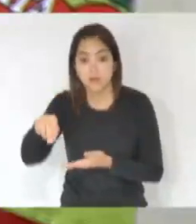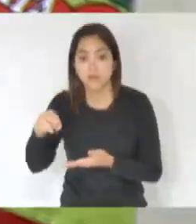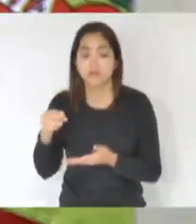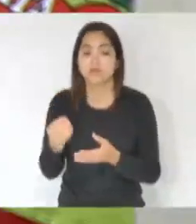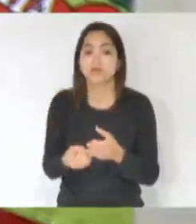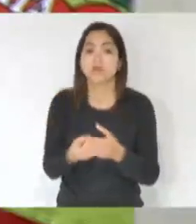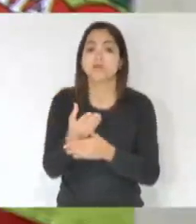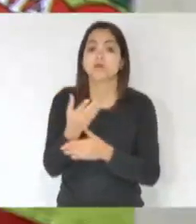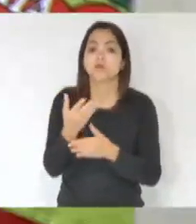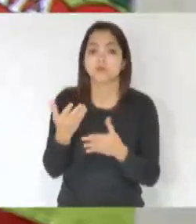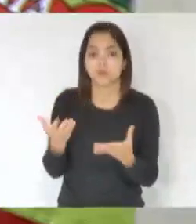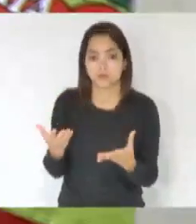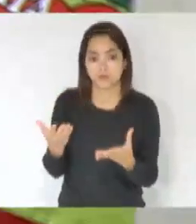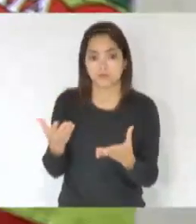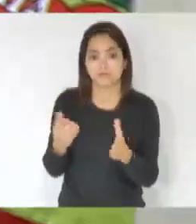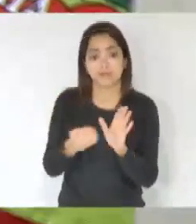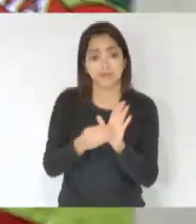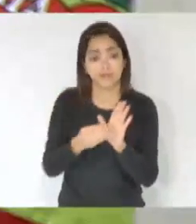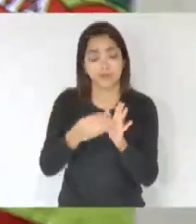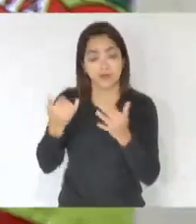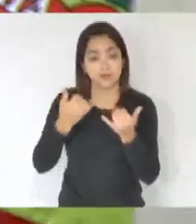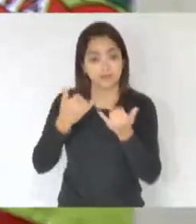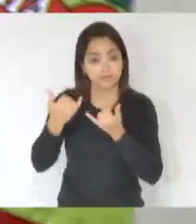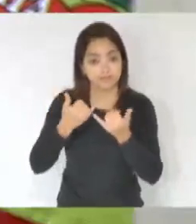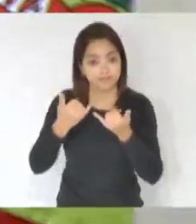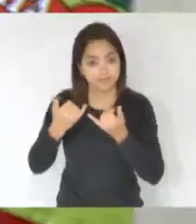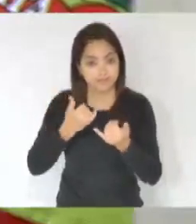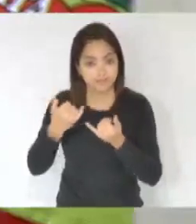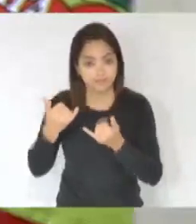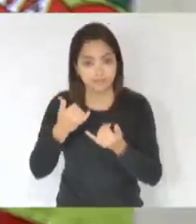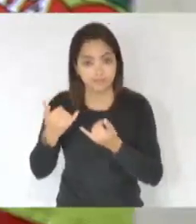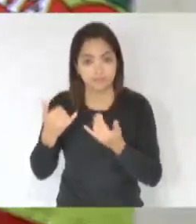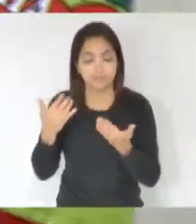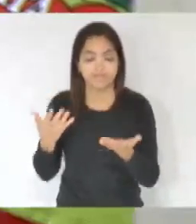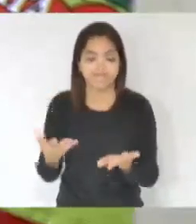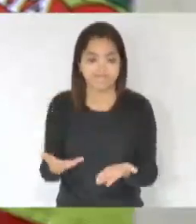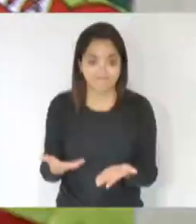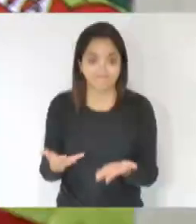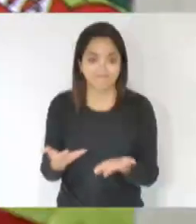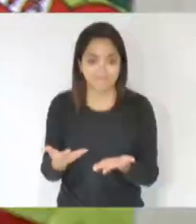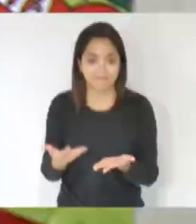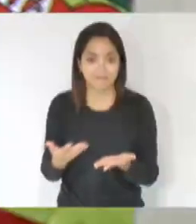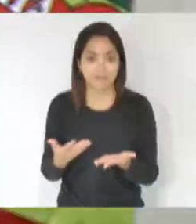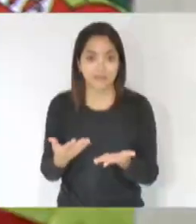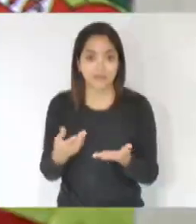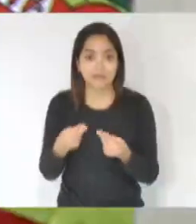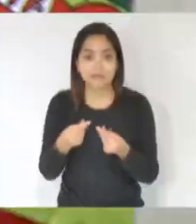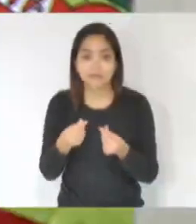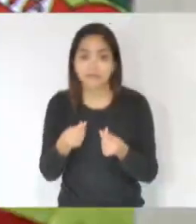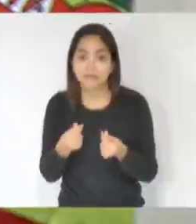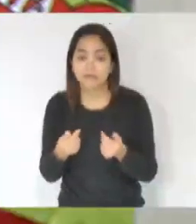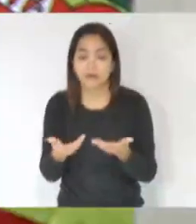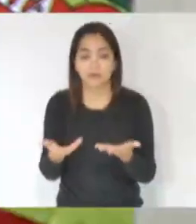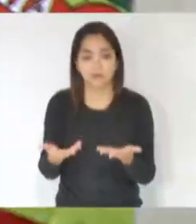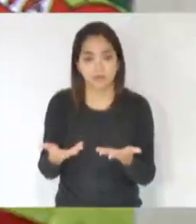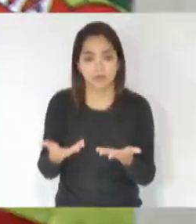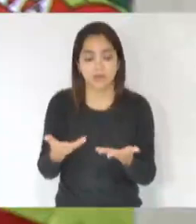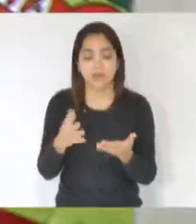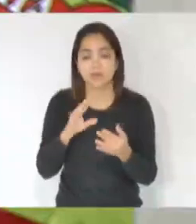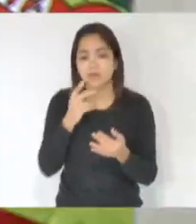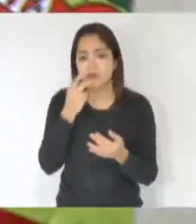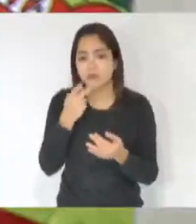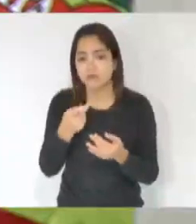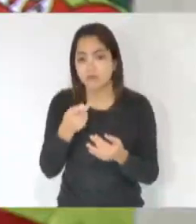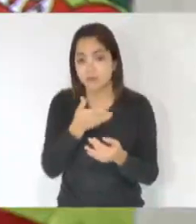produção ainda não informada nos sistemas e que nos coloca nessa situação de grande fragilidade. Eu só quero dizer aqui para